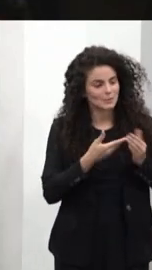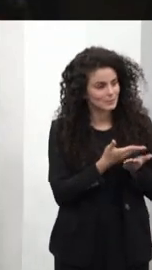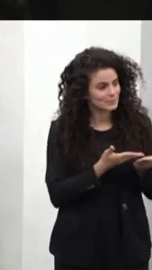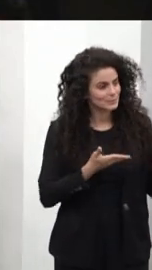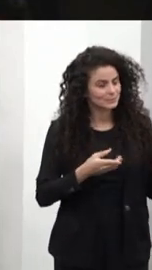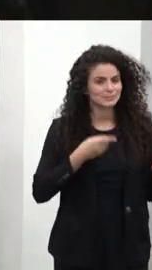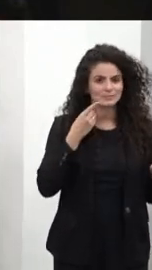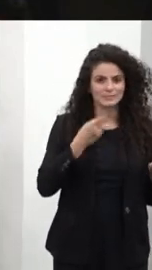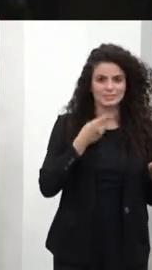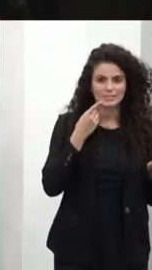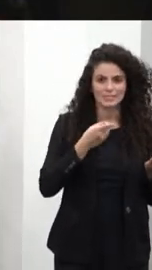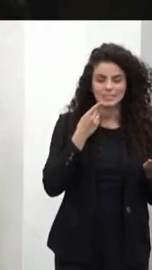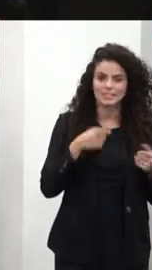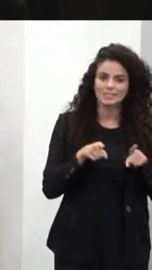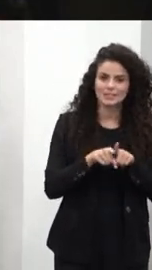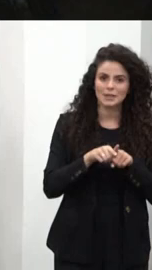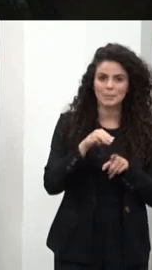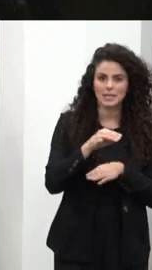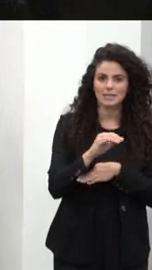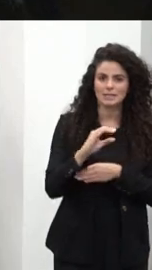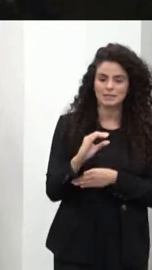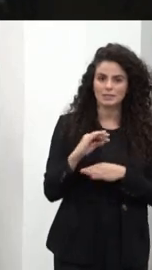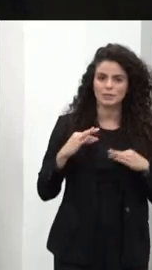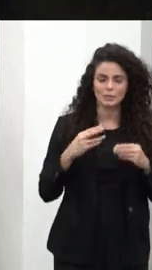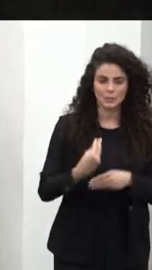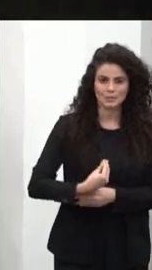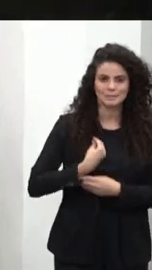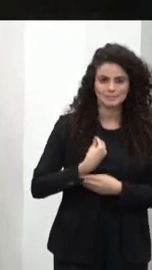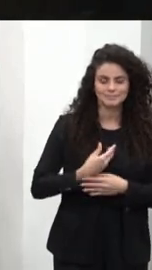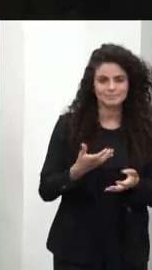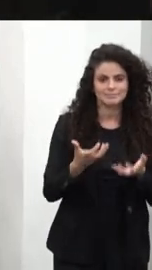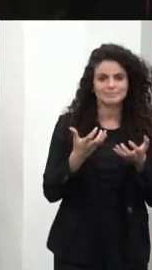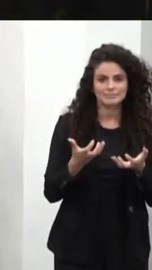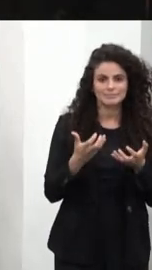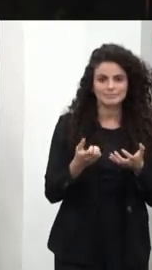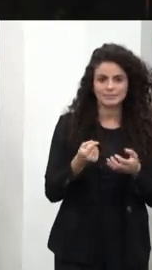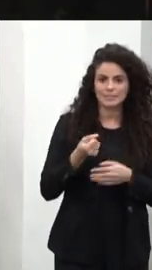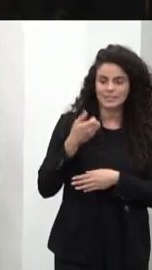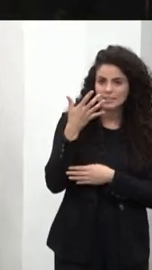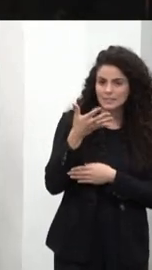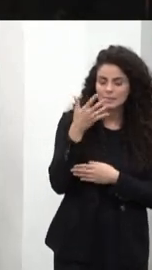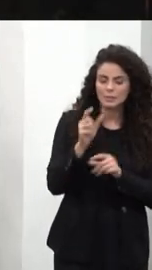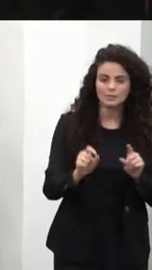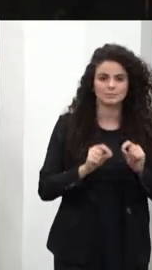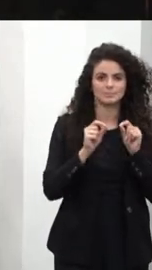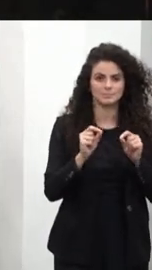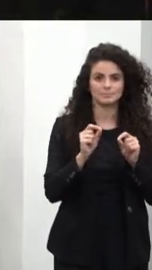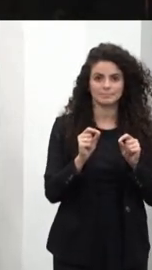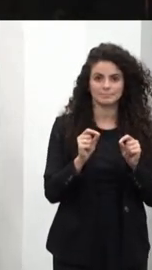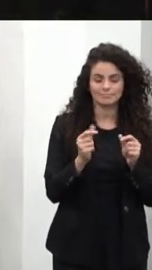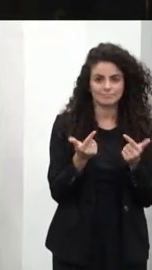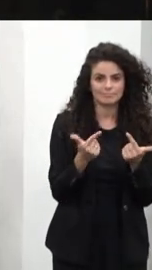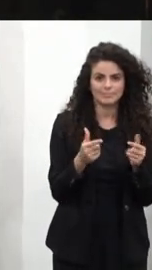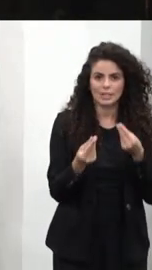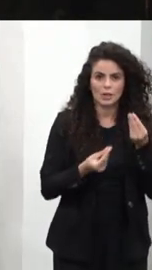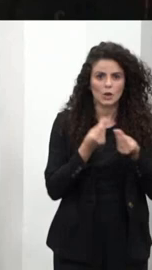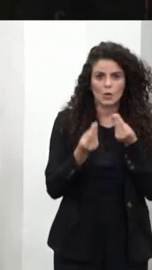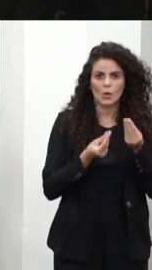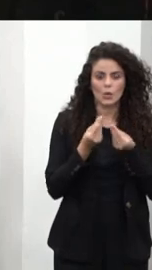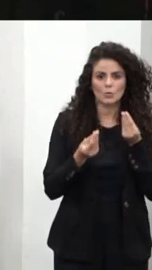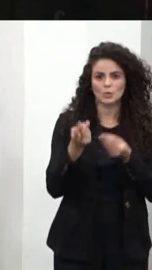e o ministério que está aí presente bom eu gostaria de fazer minha fala hoje aqui dizendo que não tem como ter cultura